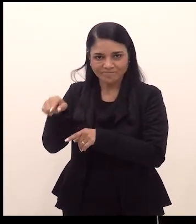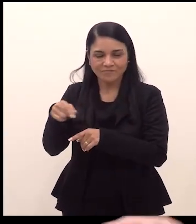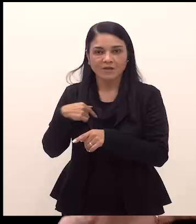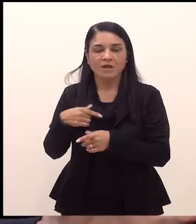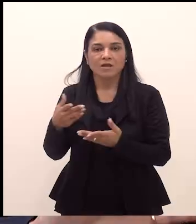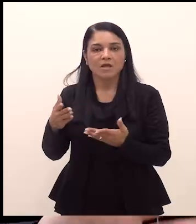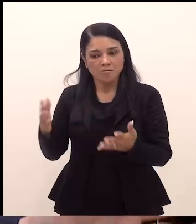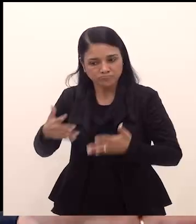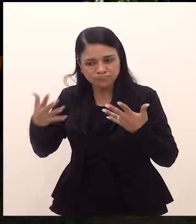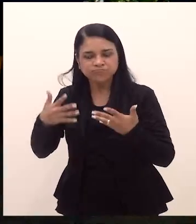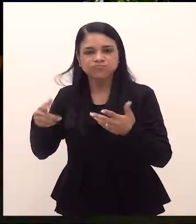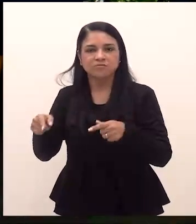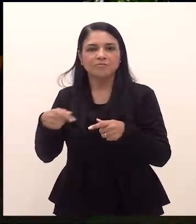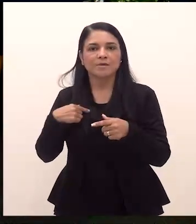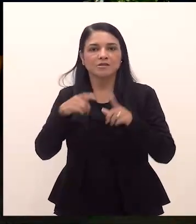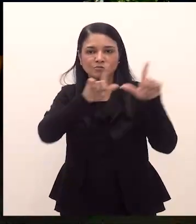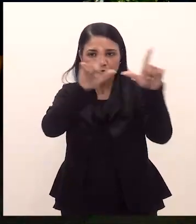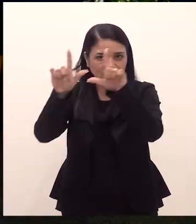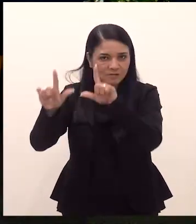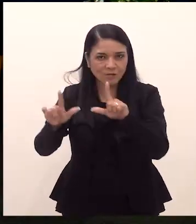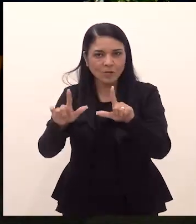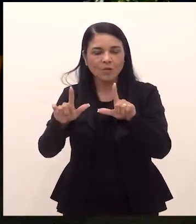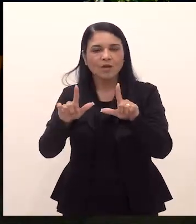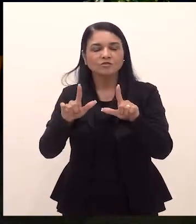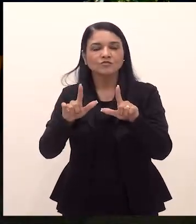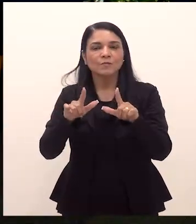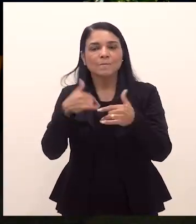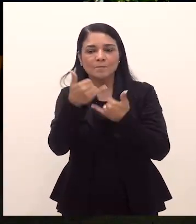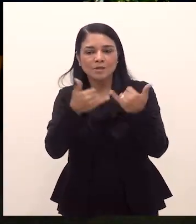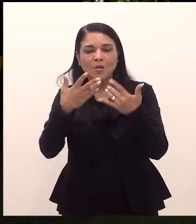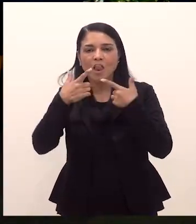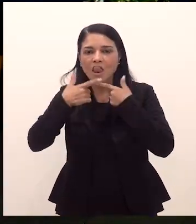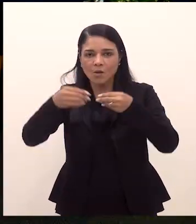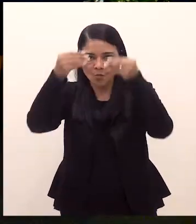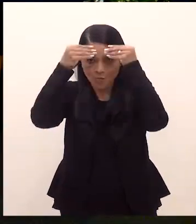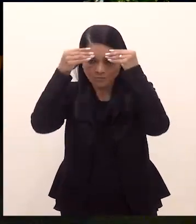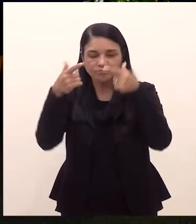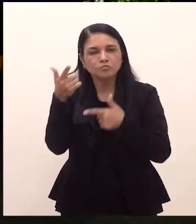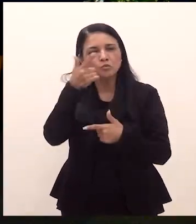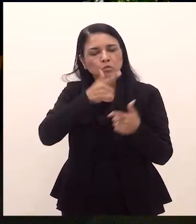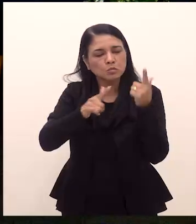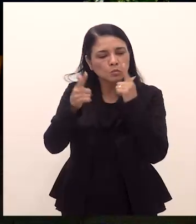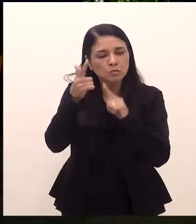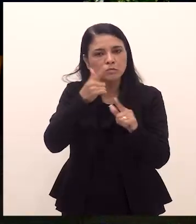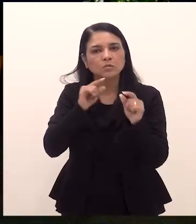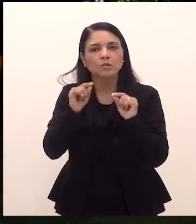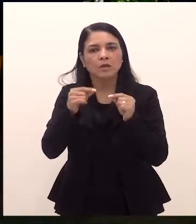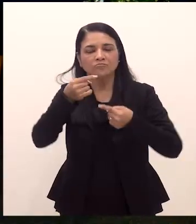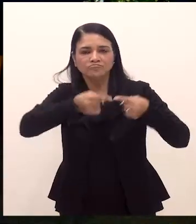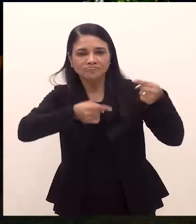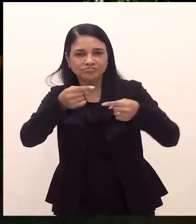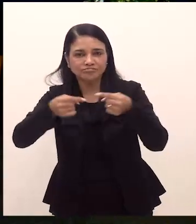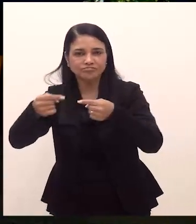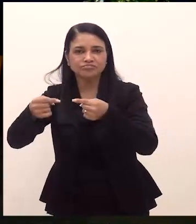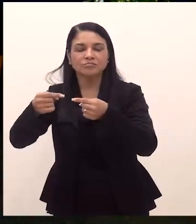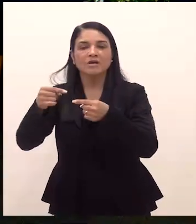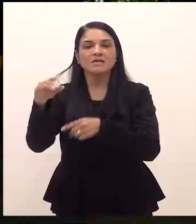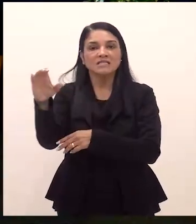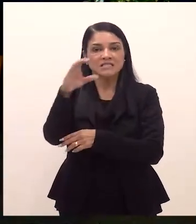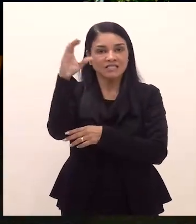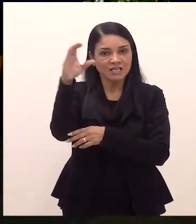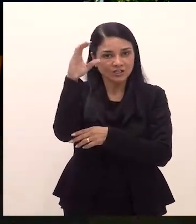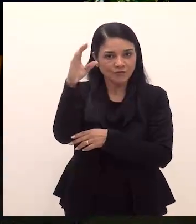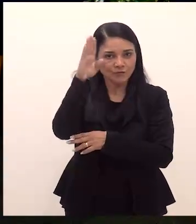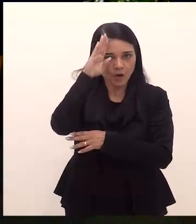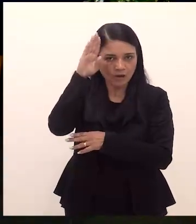mestrado que empurraram para construir a exposição, e a gente começou a brincar com linguagens para fazer com que a gente conseguisse levar um